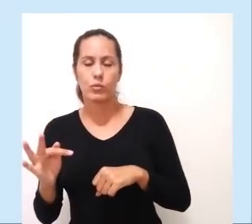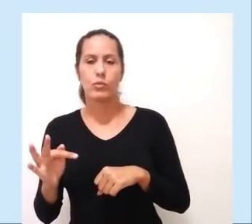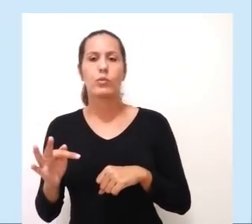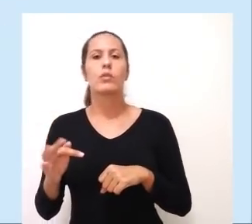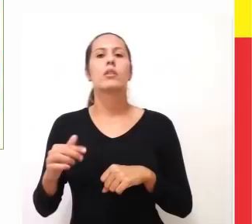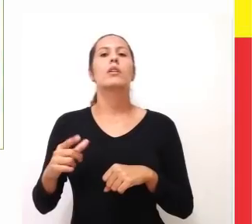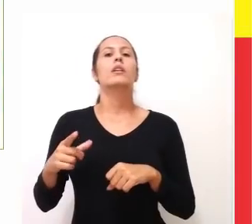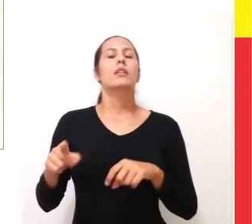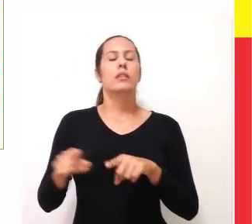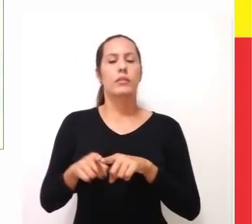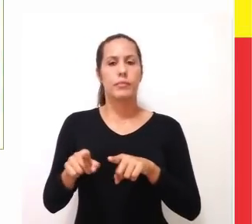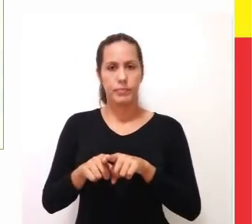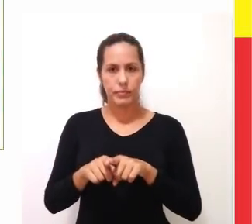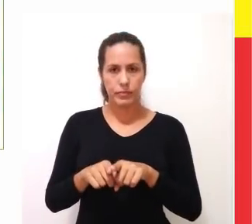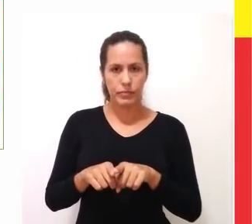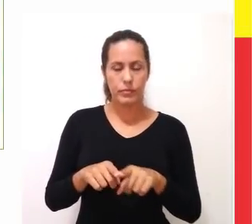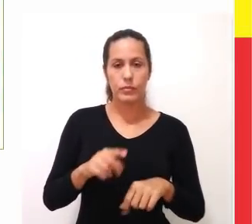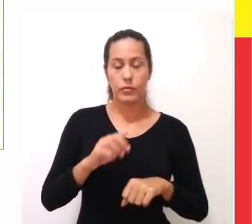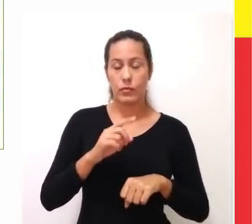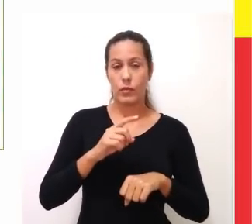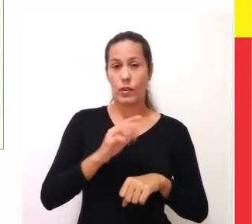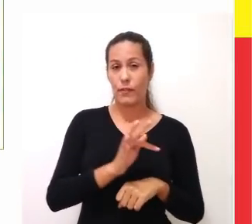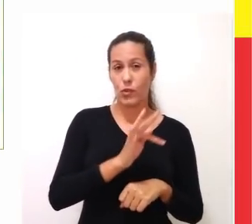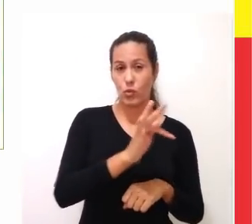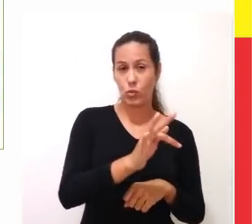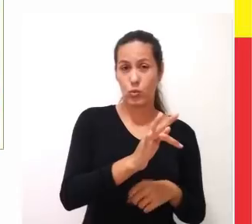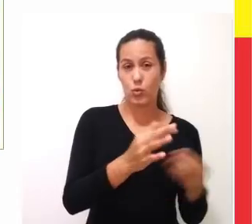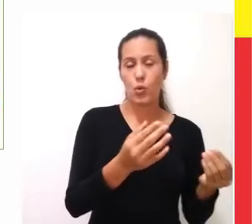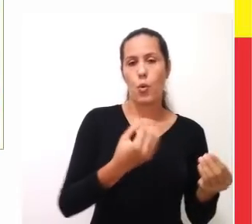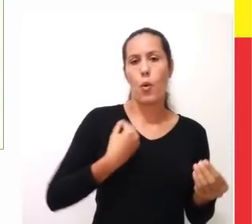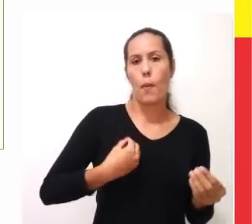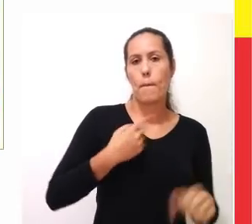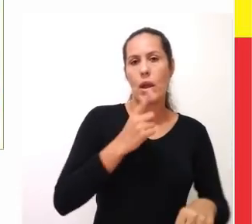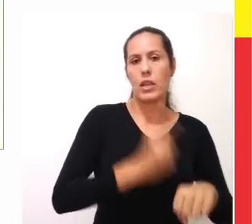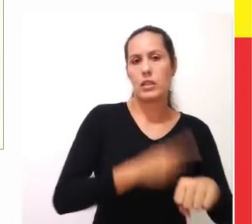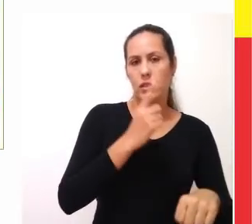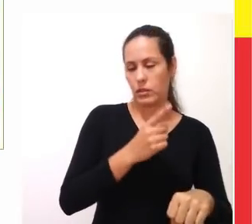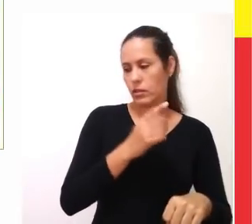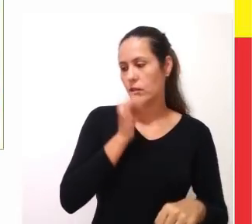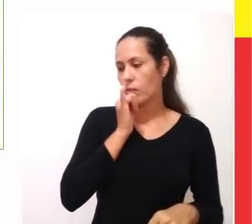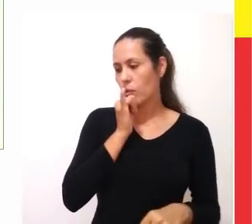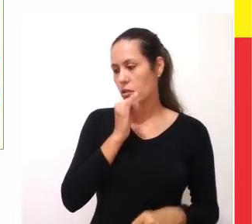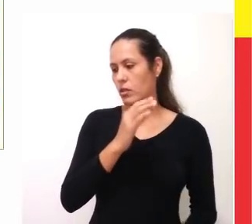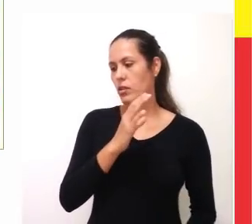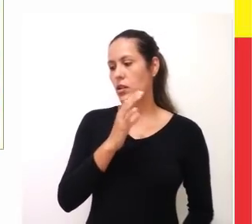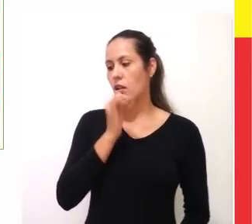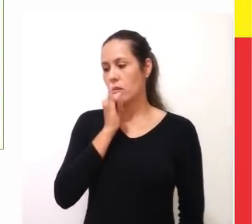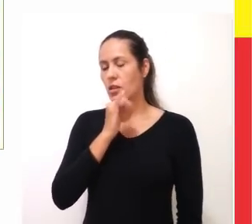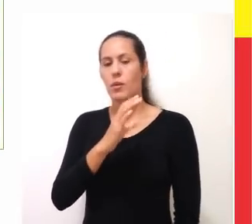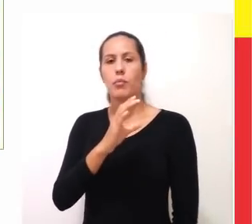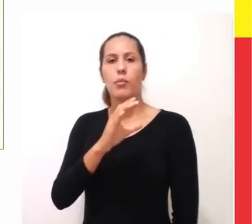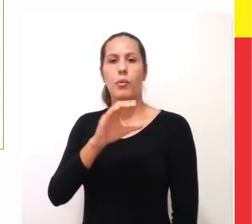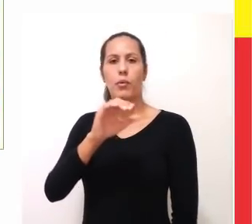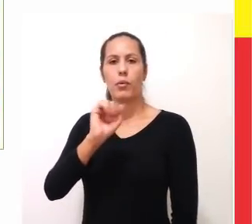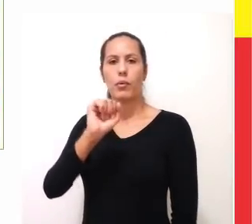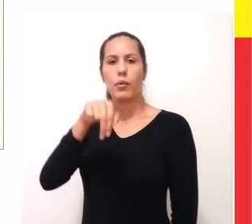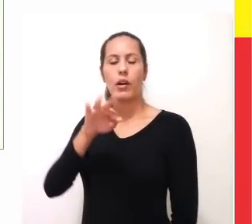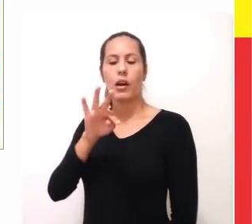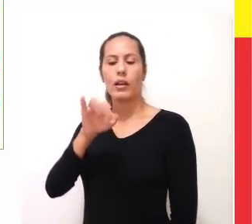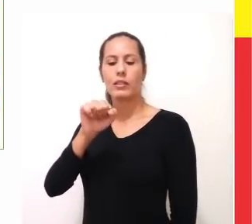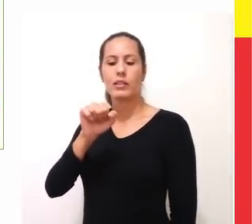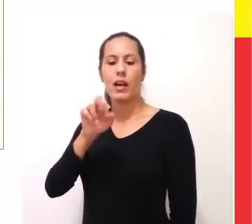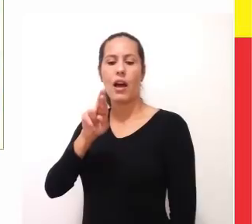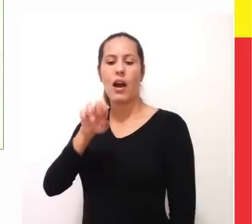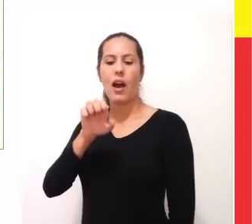e o futuro do pretérito. Futuro do presente, exemplo, cantarei, é um exemplo de futuro do presente. Ele